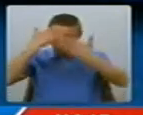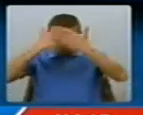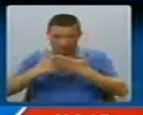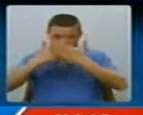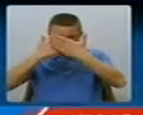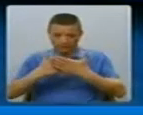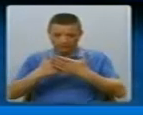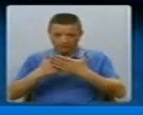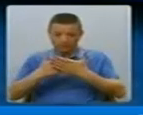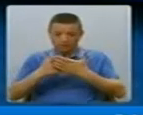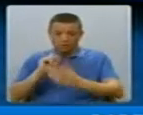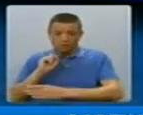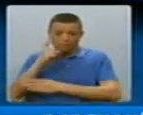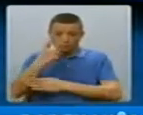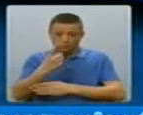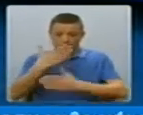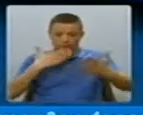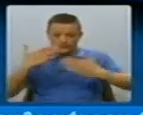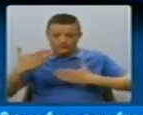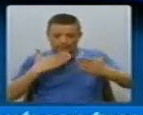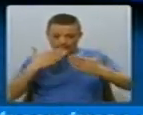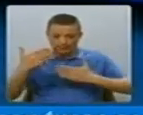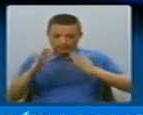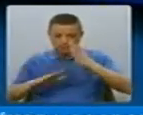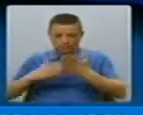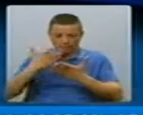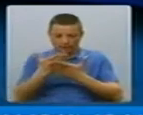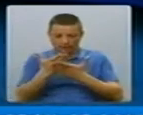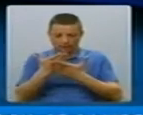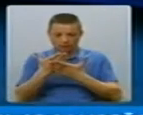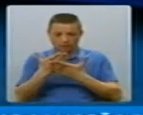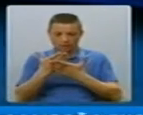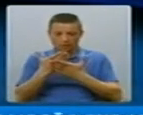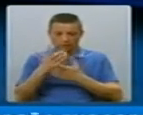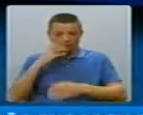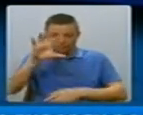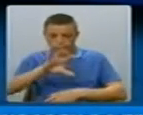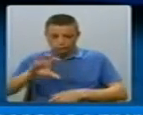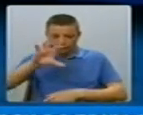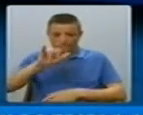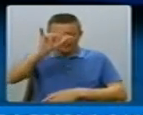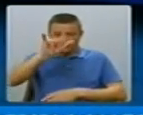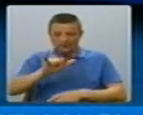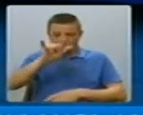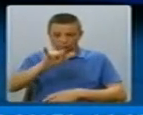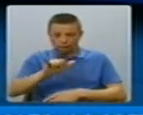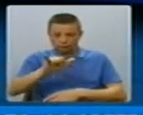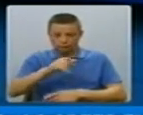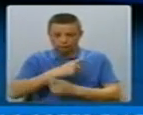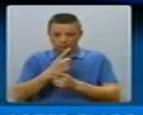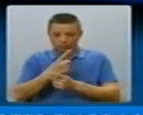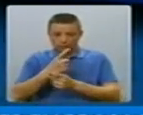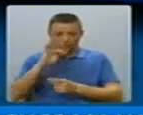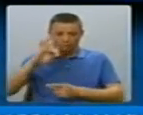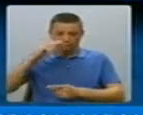da velocidade dos ventos que dá origem precisamente àquela forma do Y. E muito rapidamente vamos dar um toque de